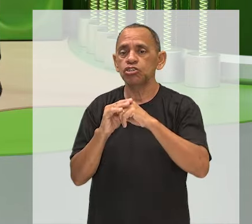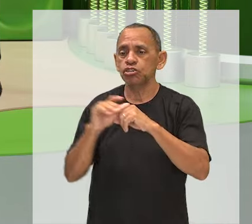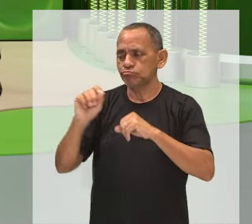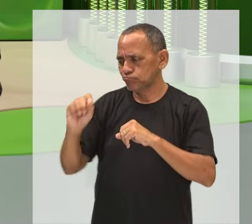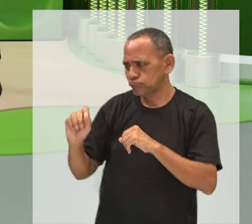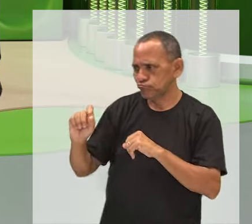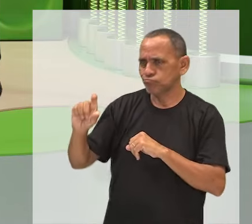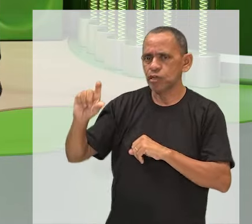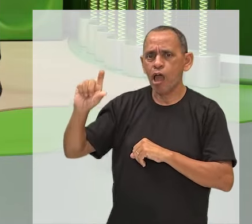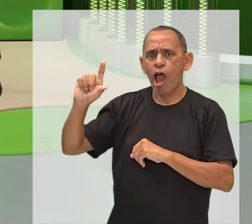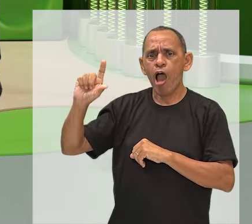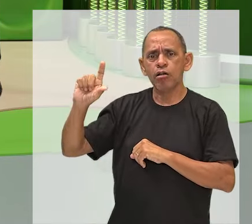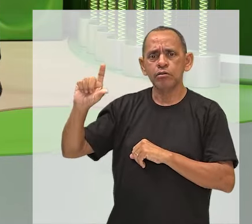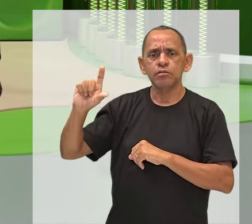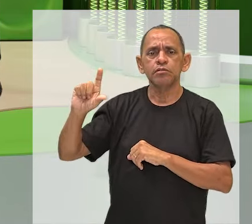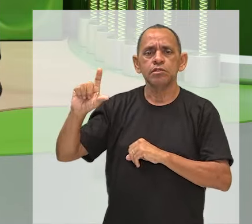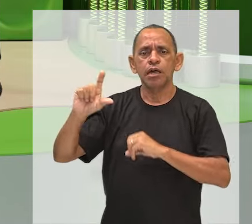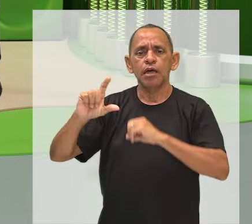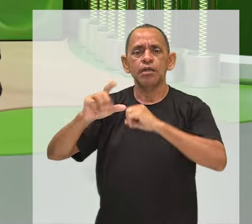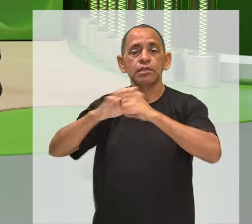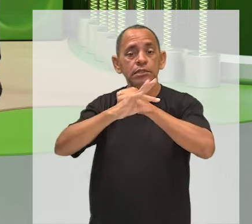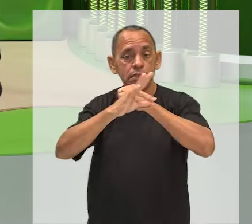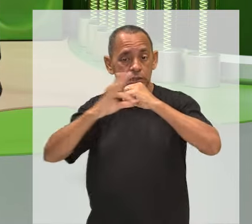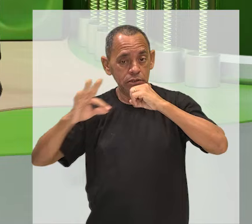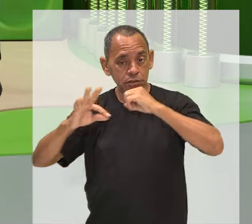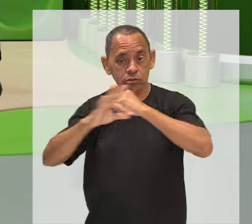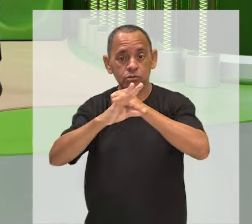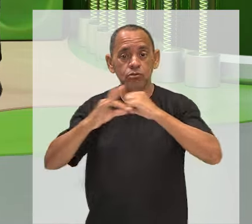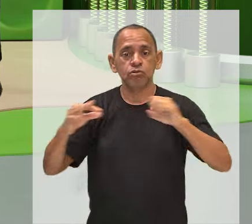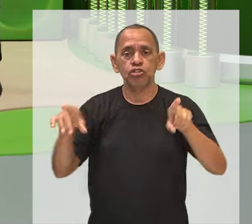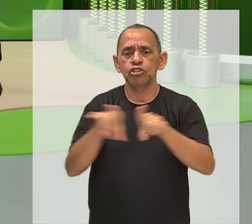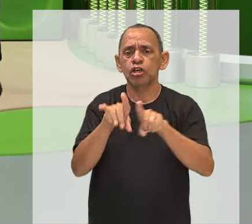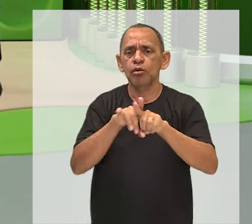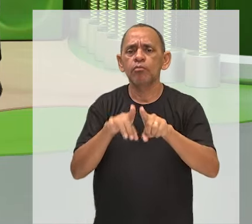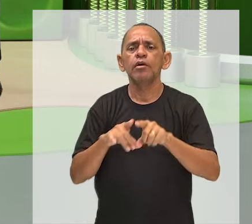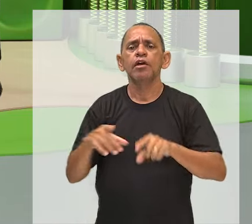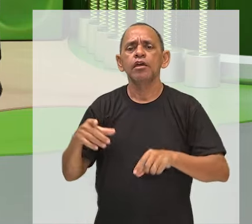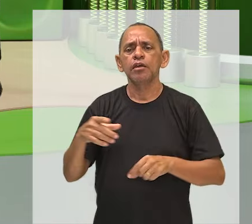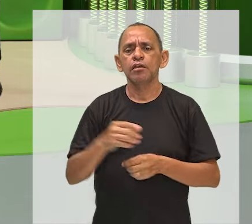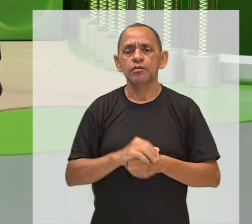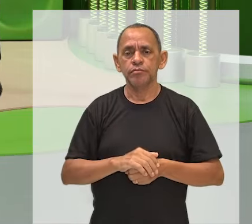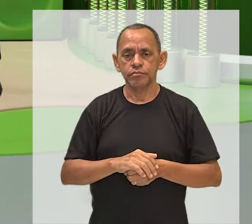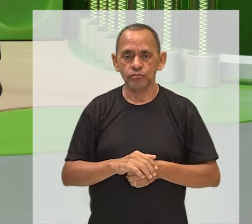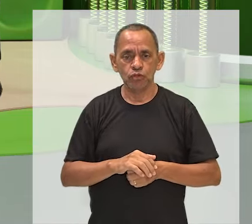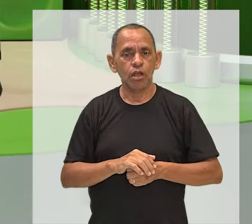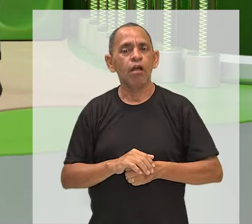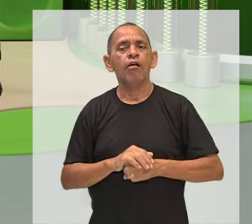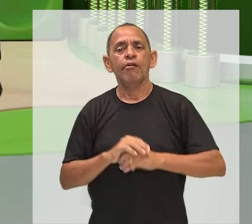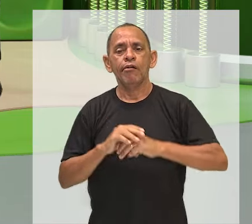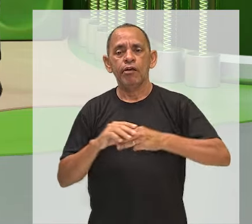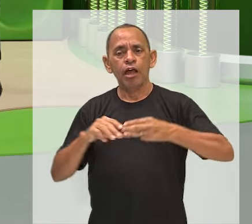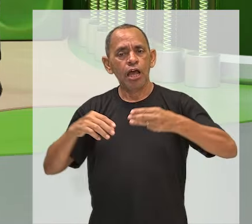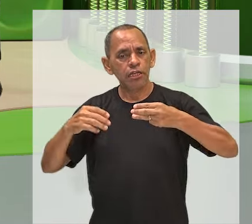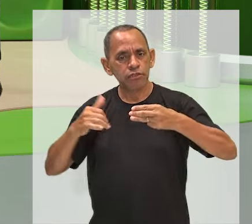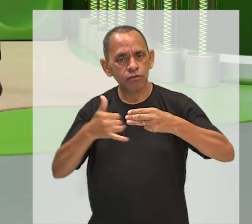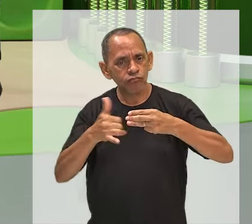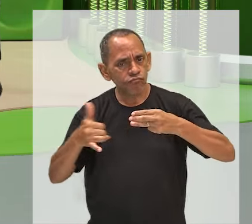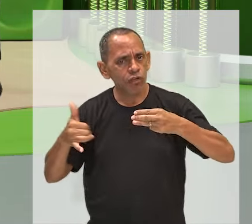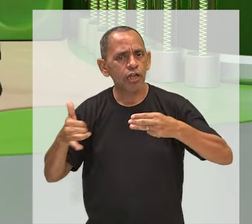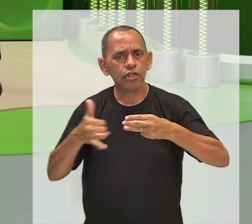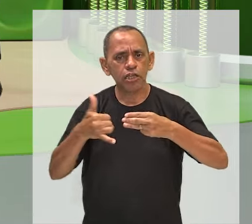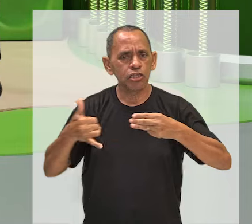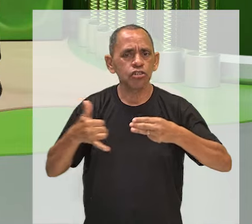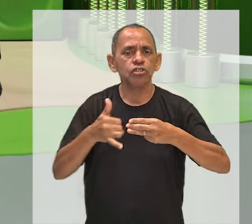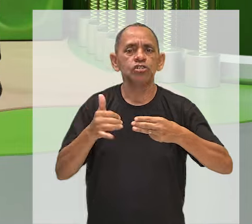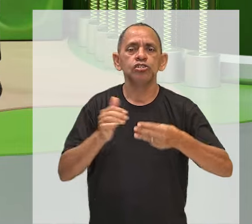dos polos. E essas massas de ar oriundas dessas outras células, né, que vêm ali da célula de Ferrel, de Hadley, quando